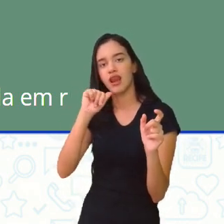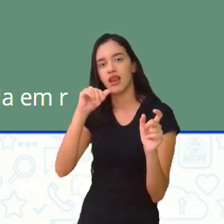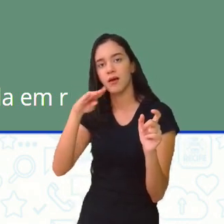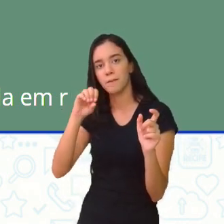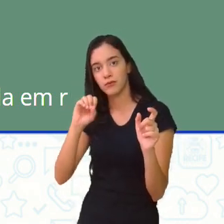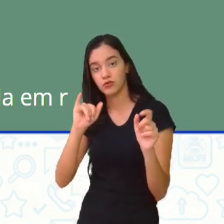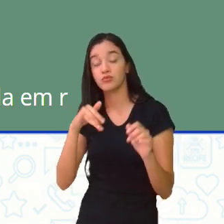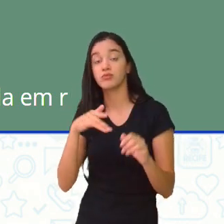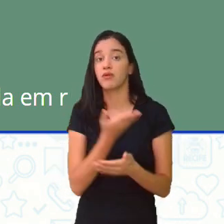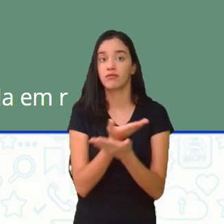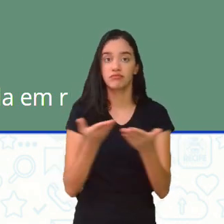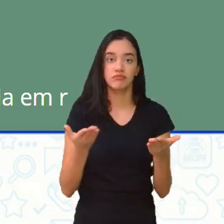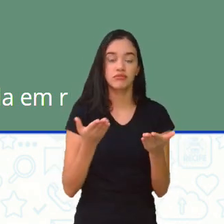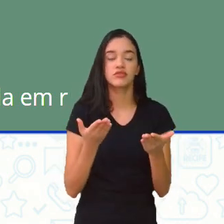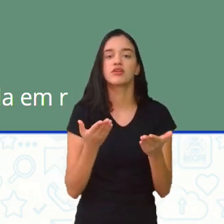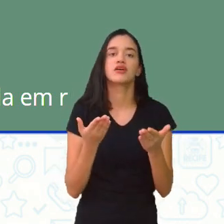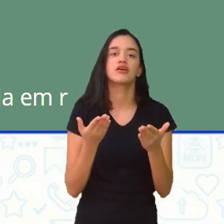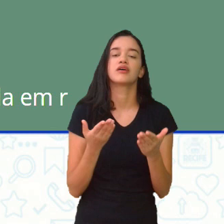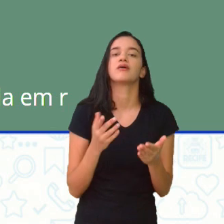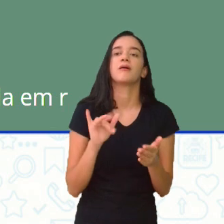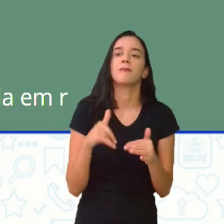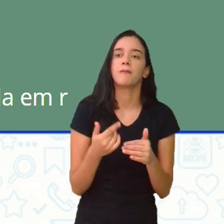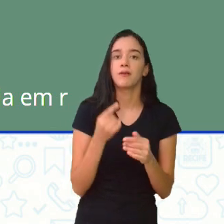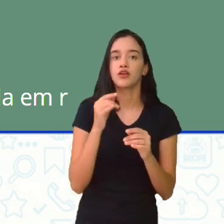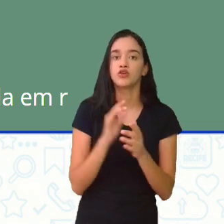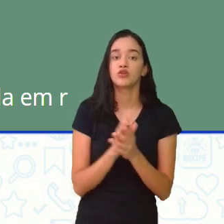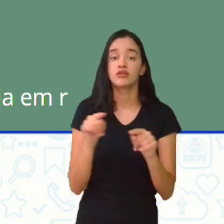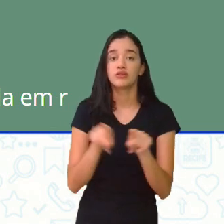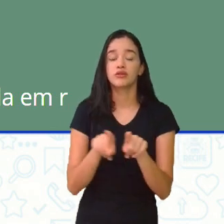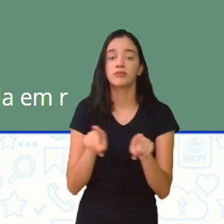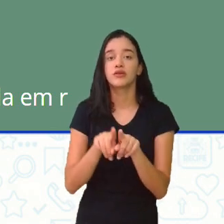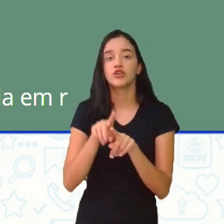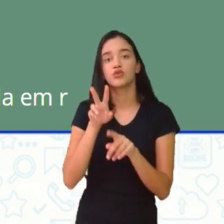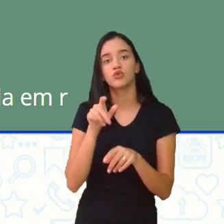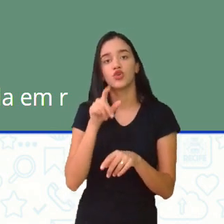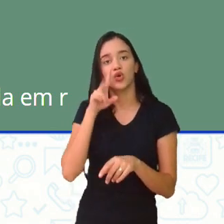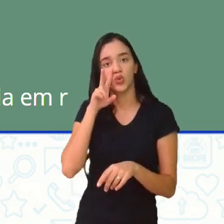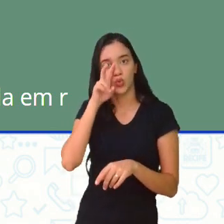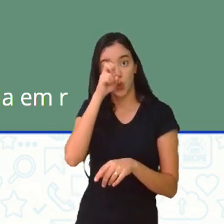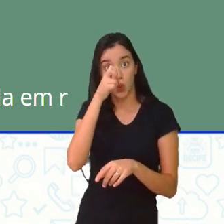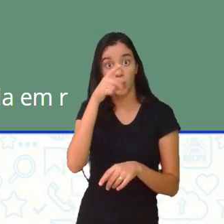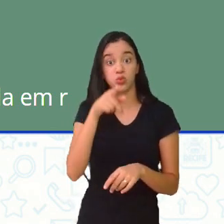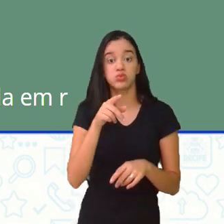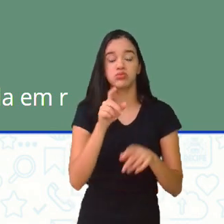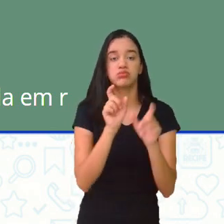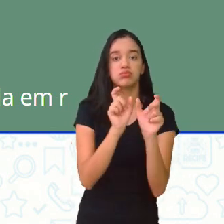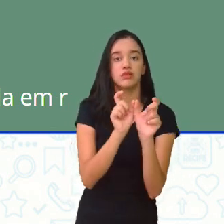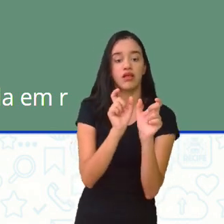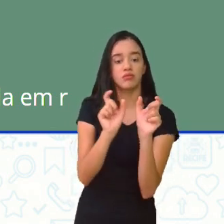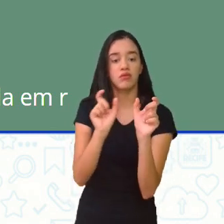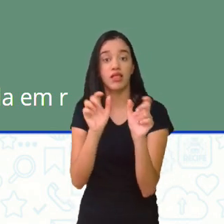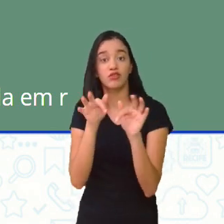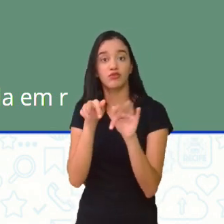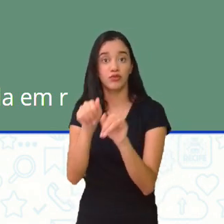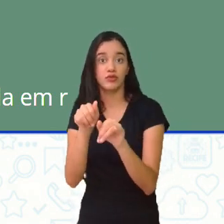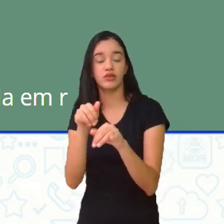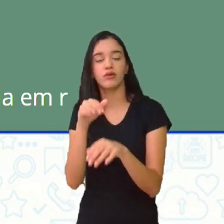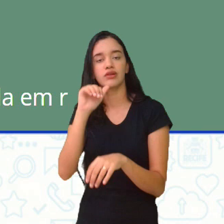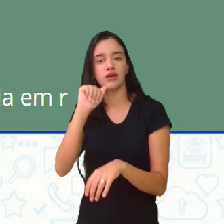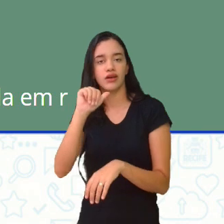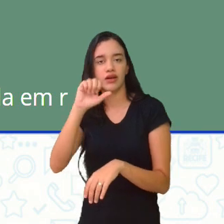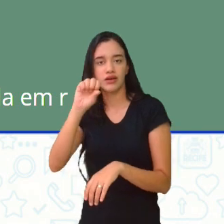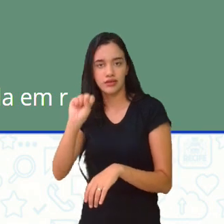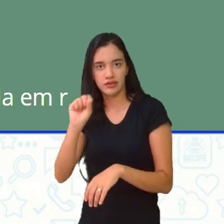serão acentuados os monossílabos tônicos terminados em AS, ES